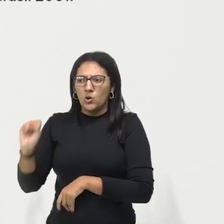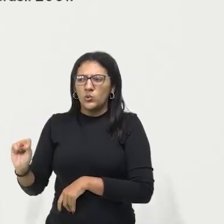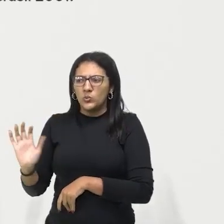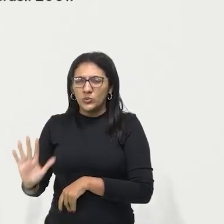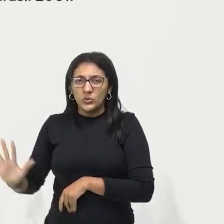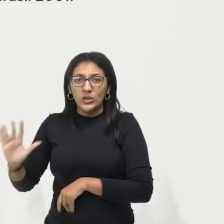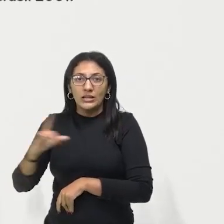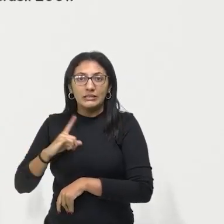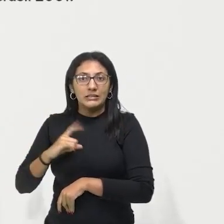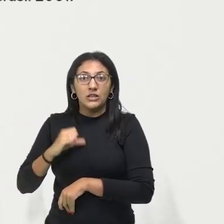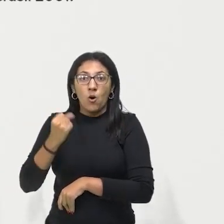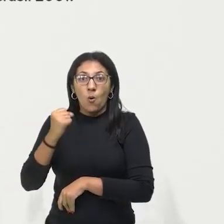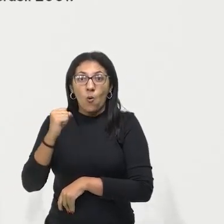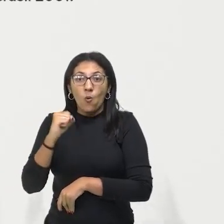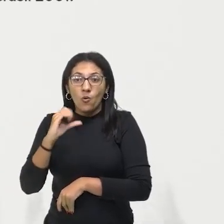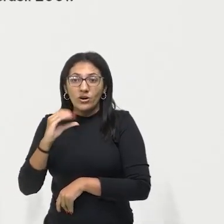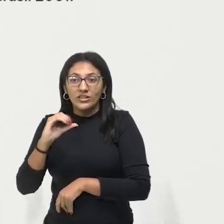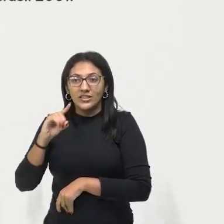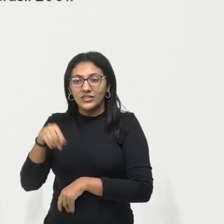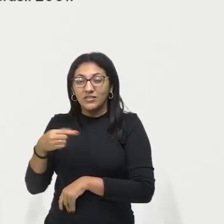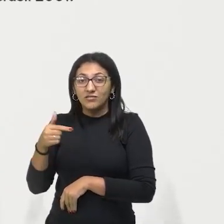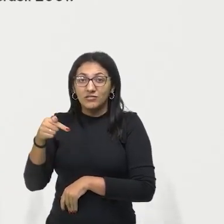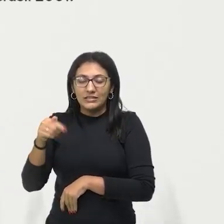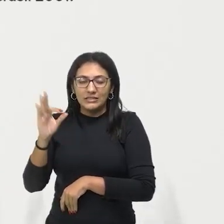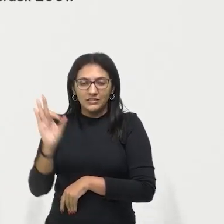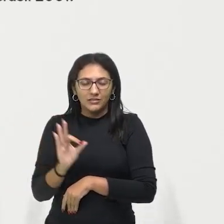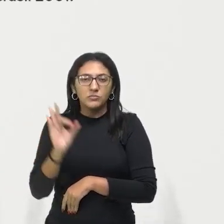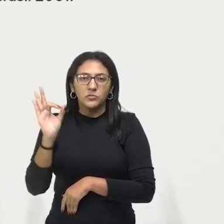que nos anos 70, o Sudeste concentrava